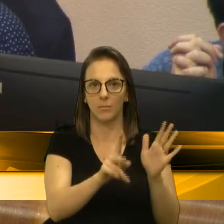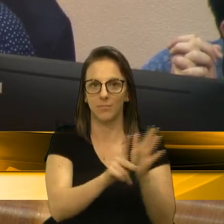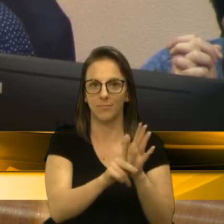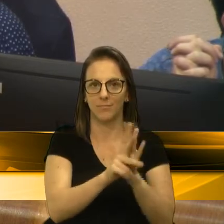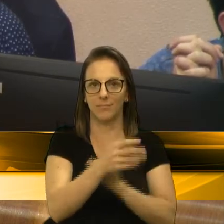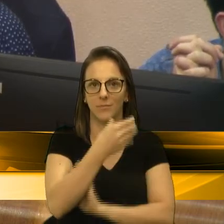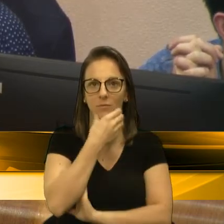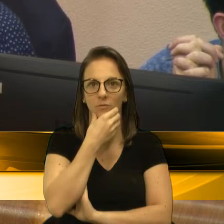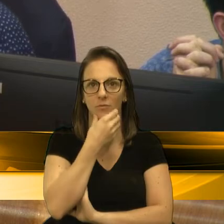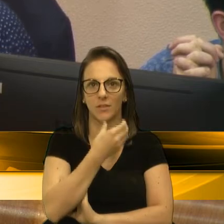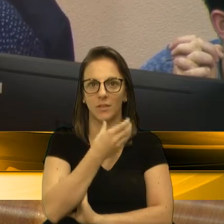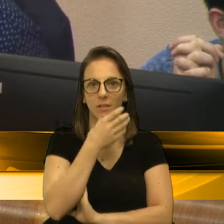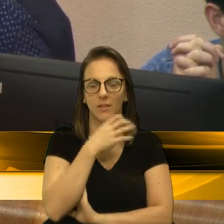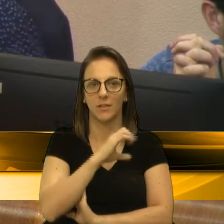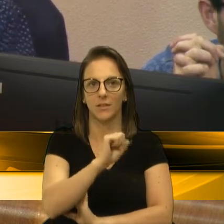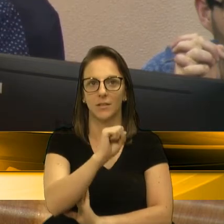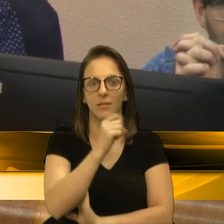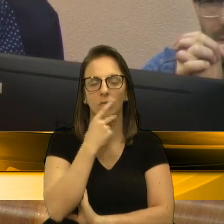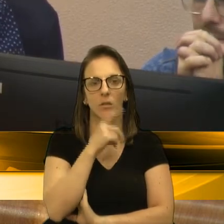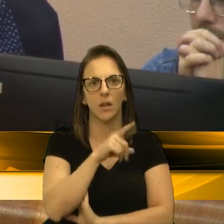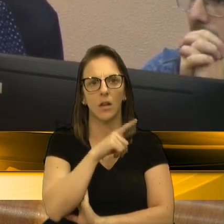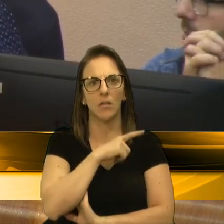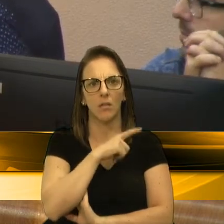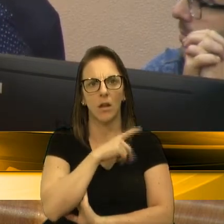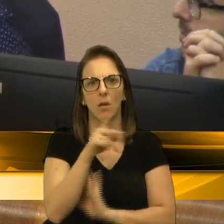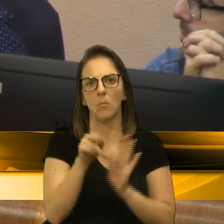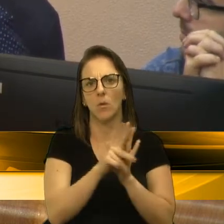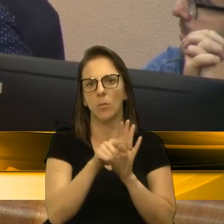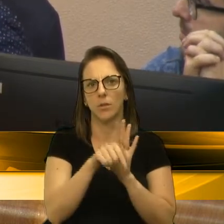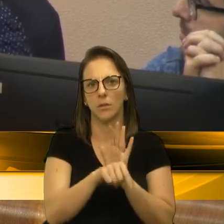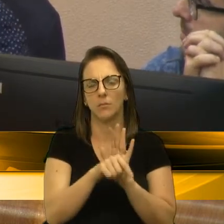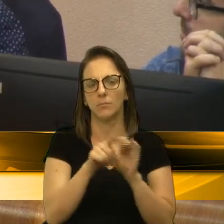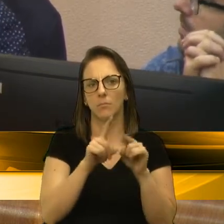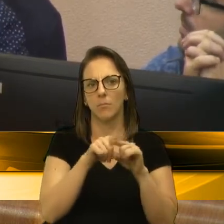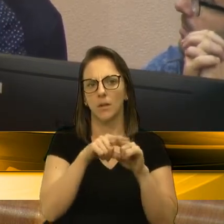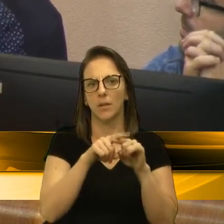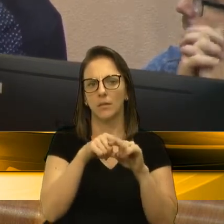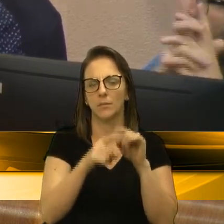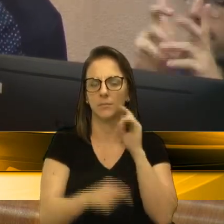que, diante de outros eventos do calendário próprio, a Praça Dante.